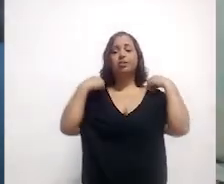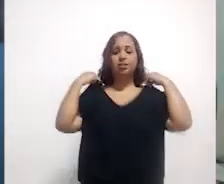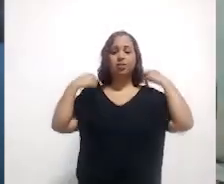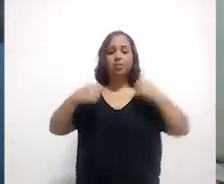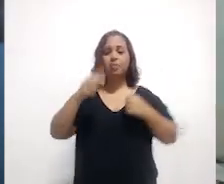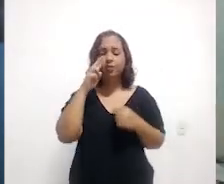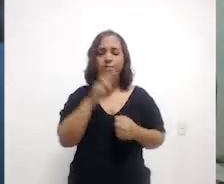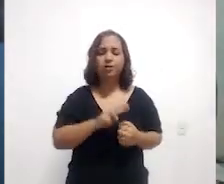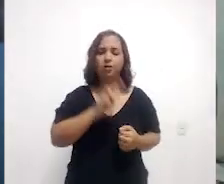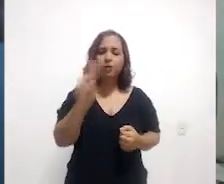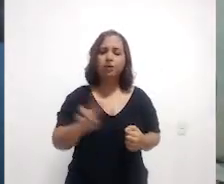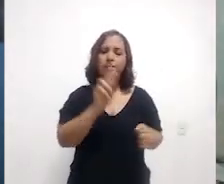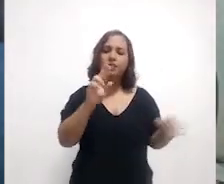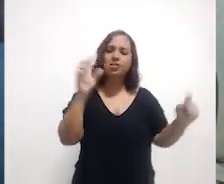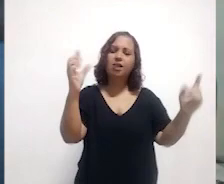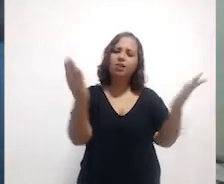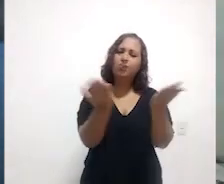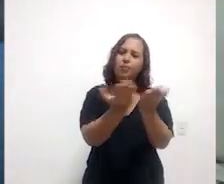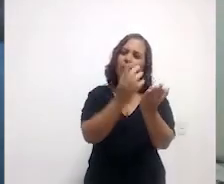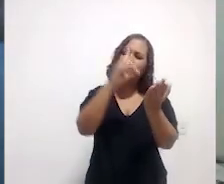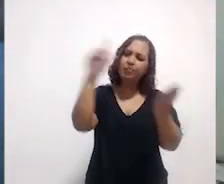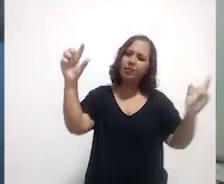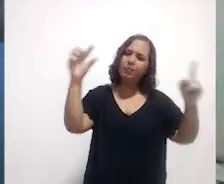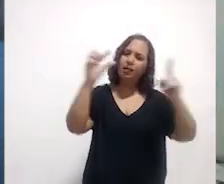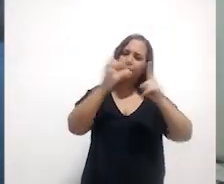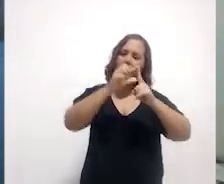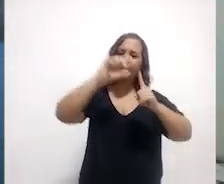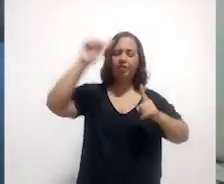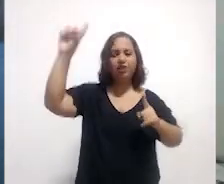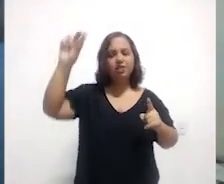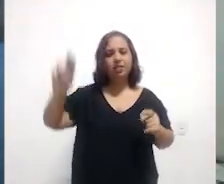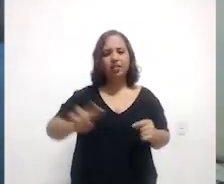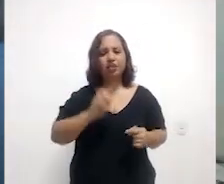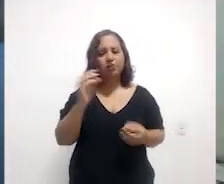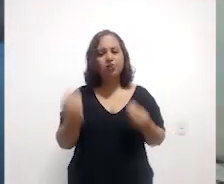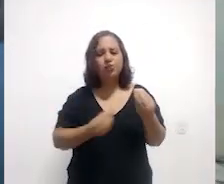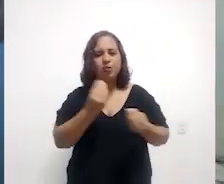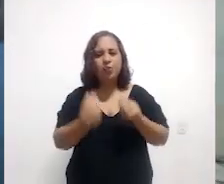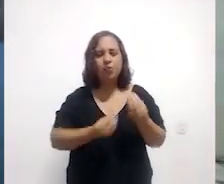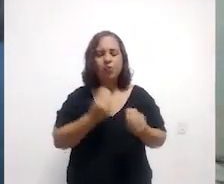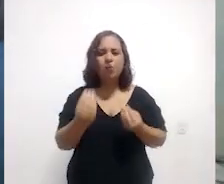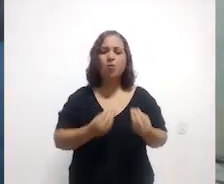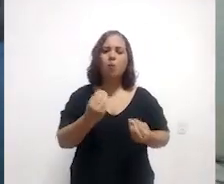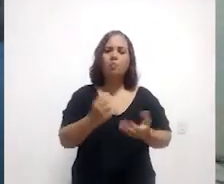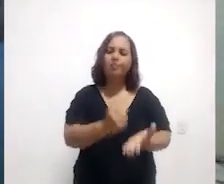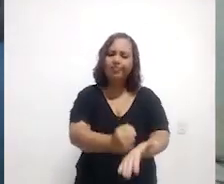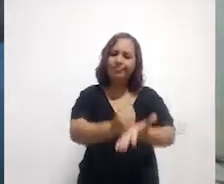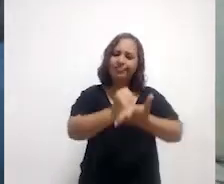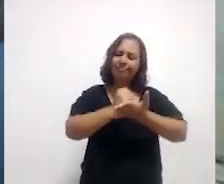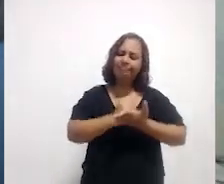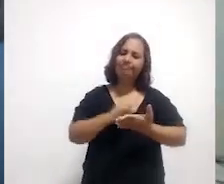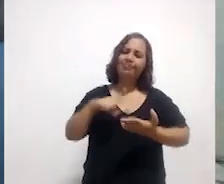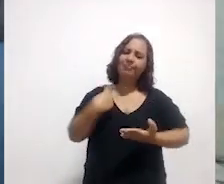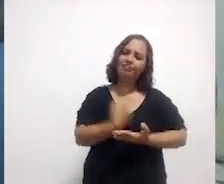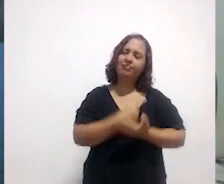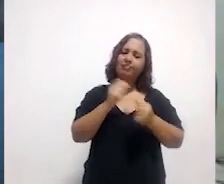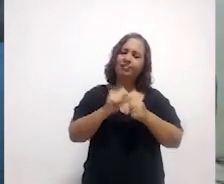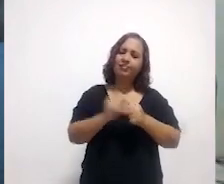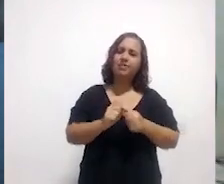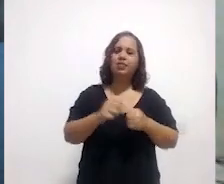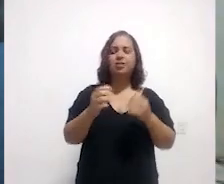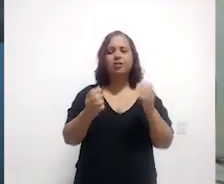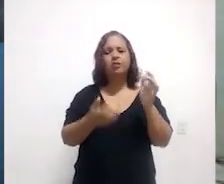Deus, usando a palavra de Deus como uma ferramenta para podermos fazer com que